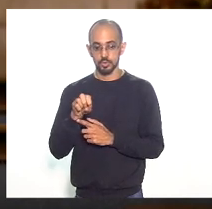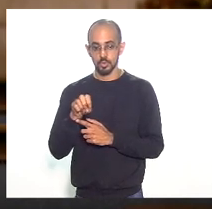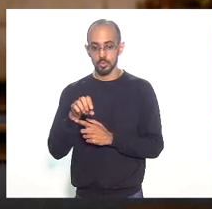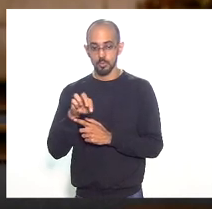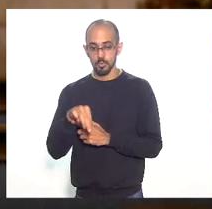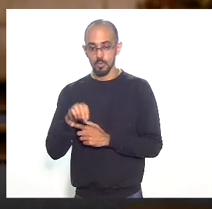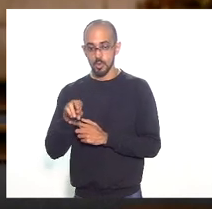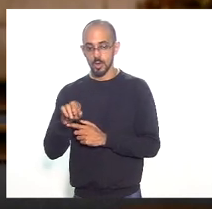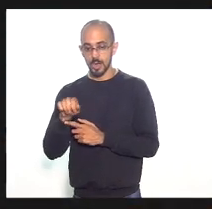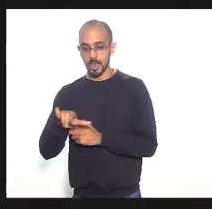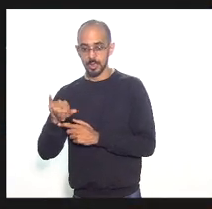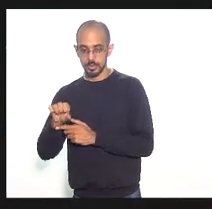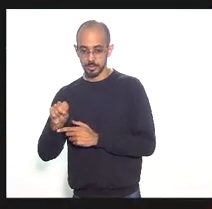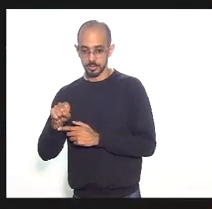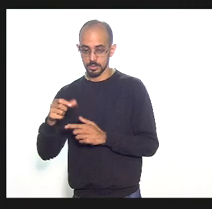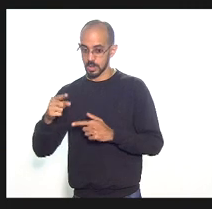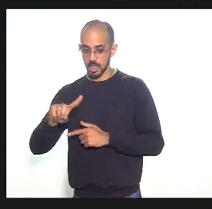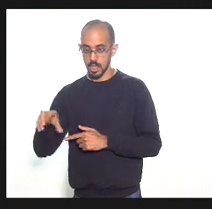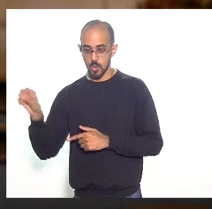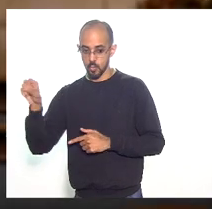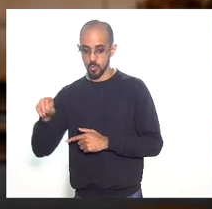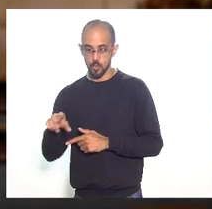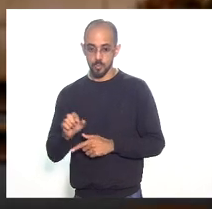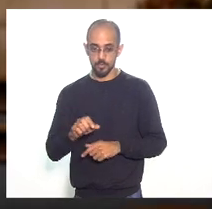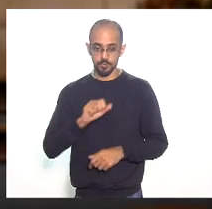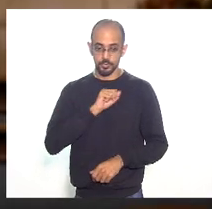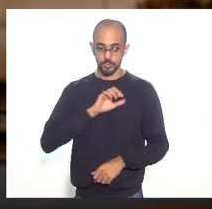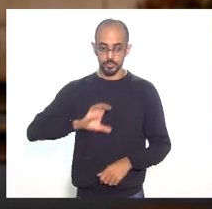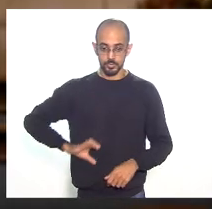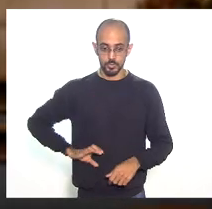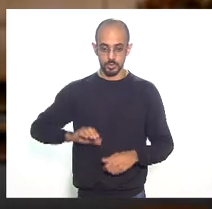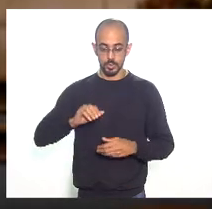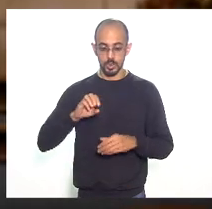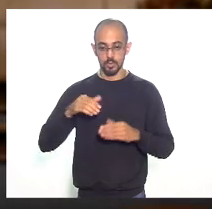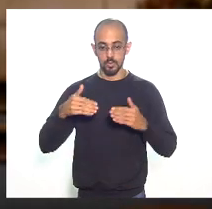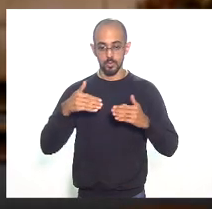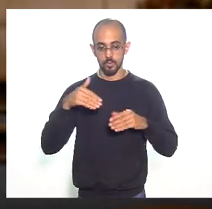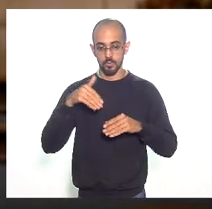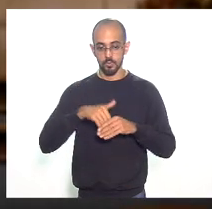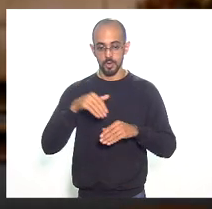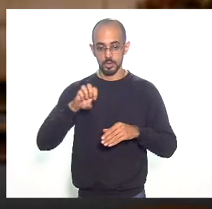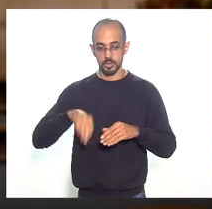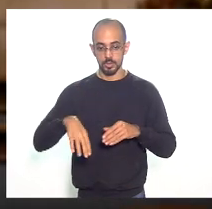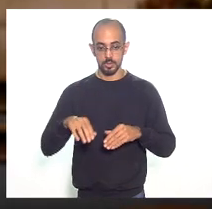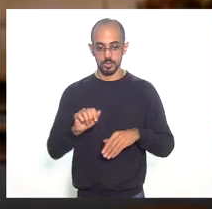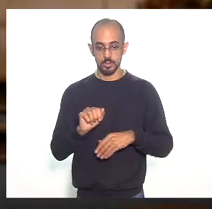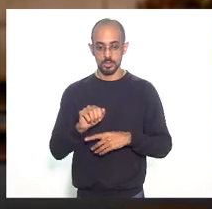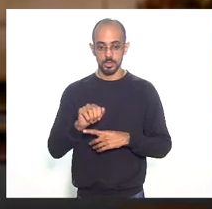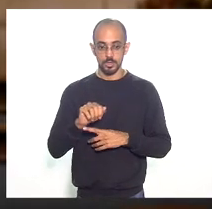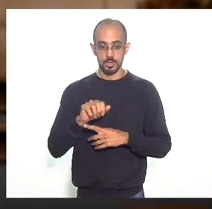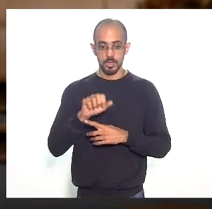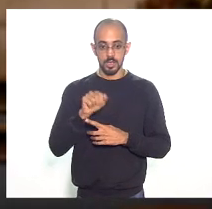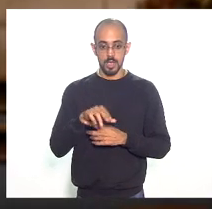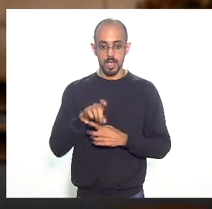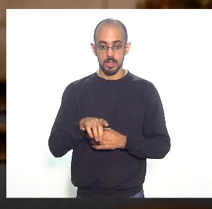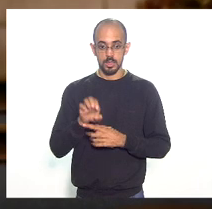Voto não, Sr. Presidente. André Siciliano vota sim. Deputado André Correia.